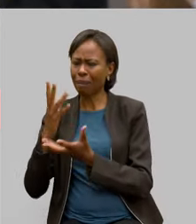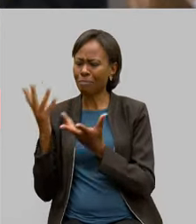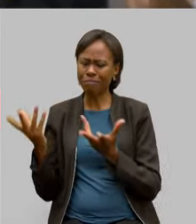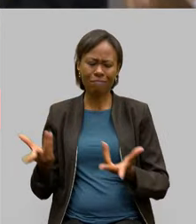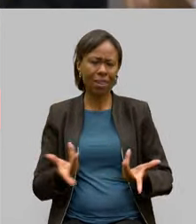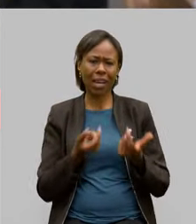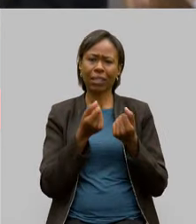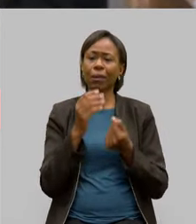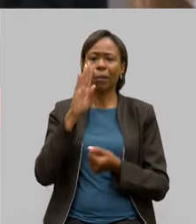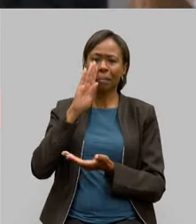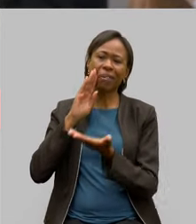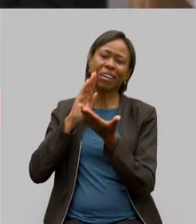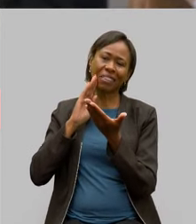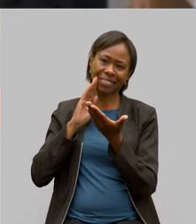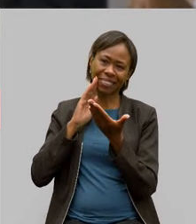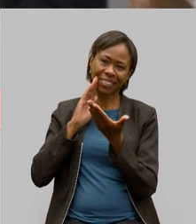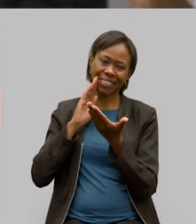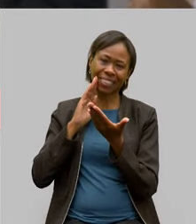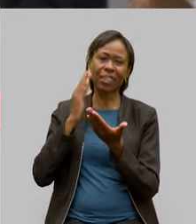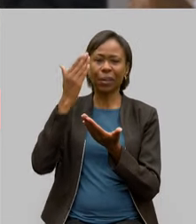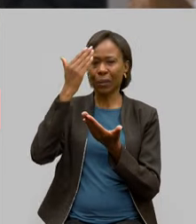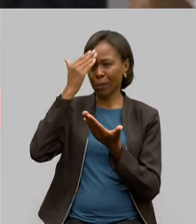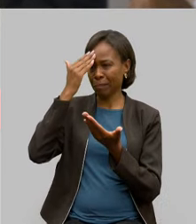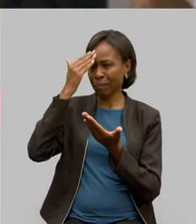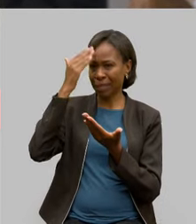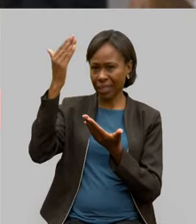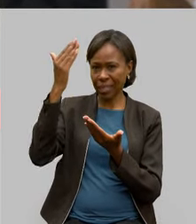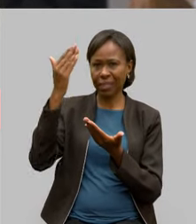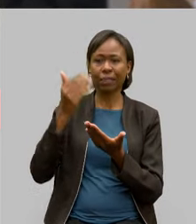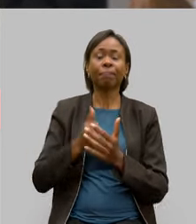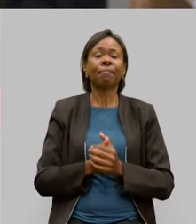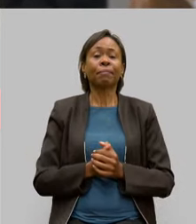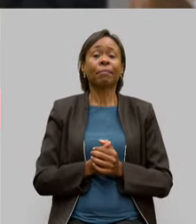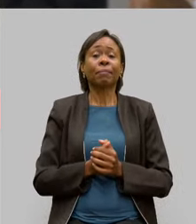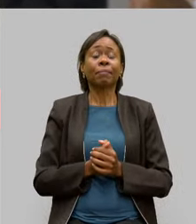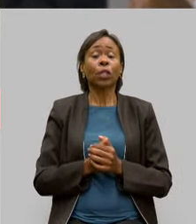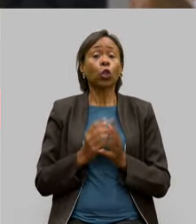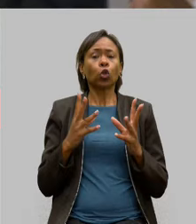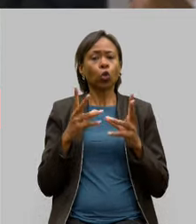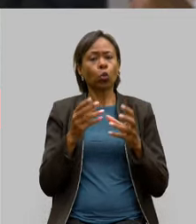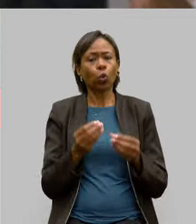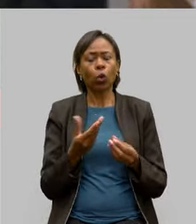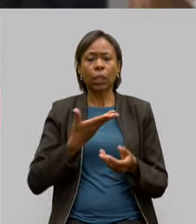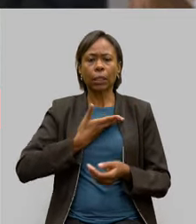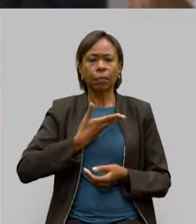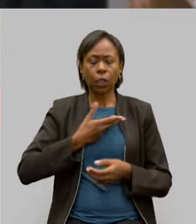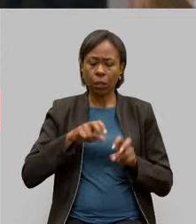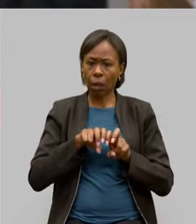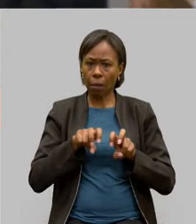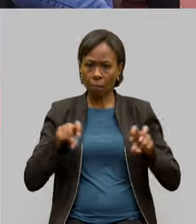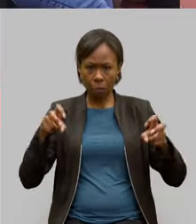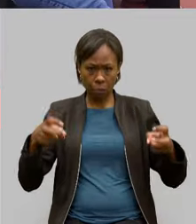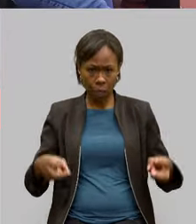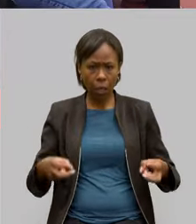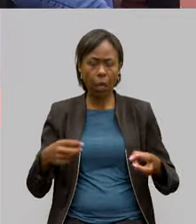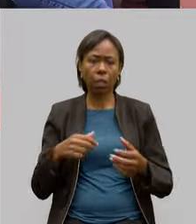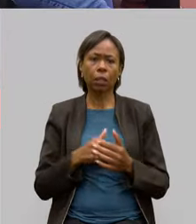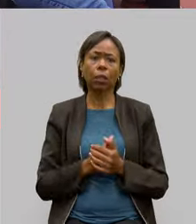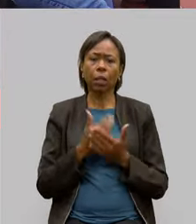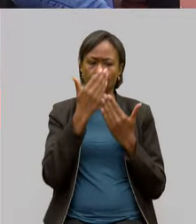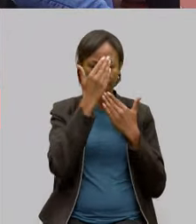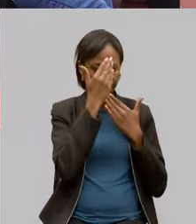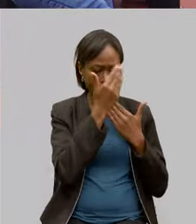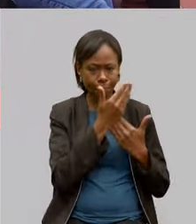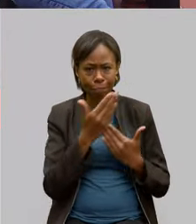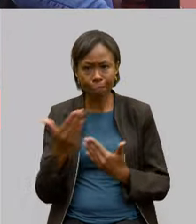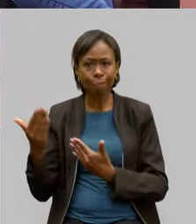eh eu quero agradecer também a todos os convidados né que aos colegas de mesa agradecer eh